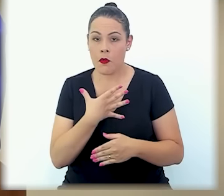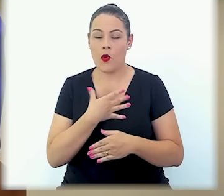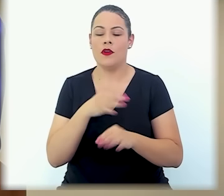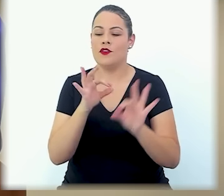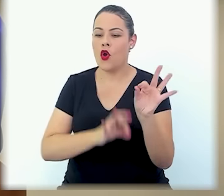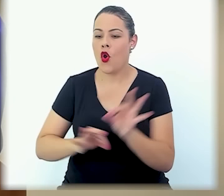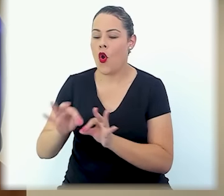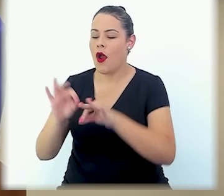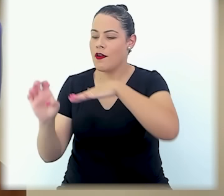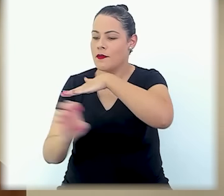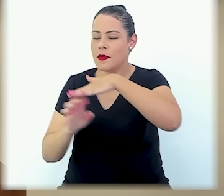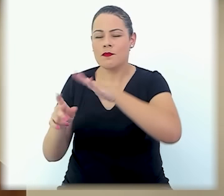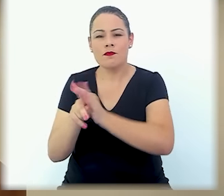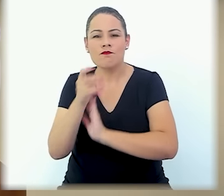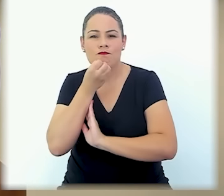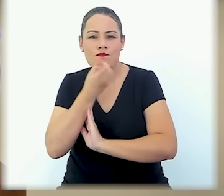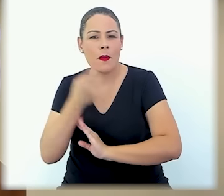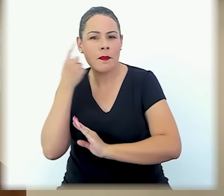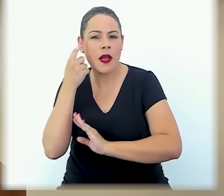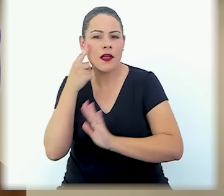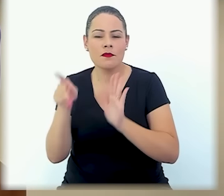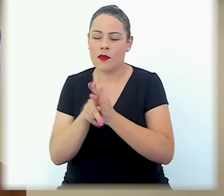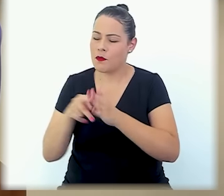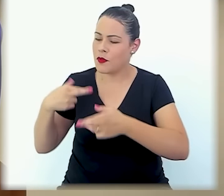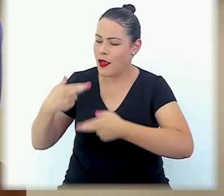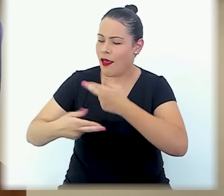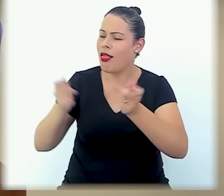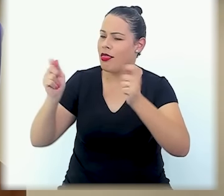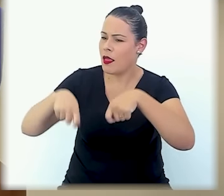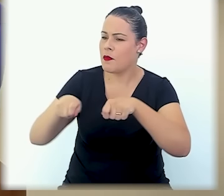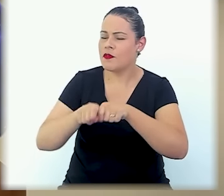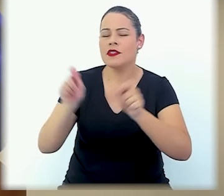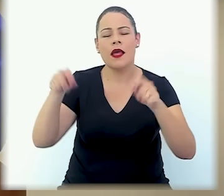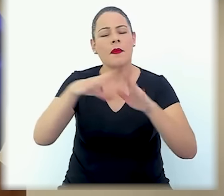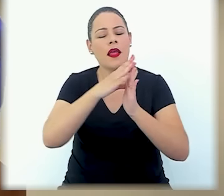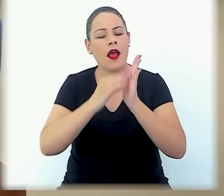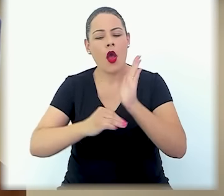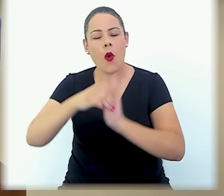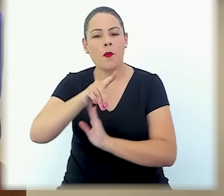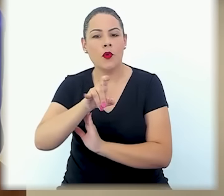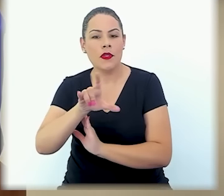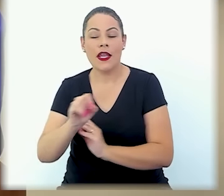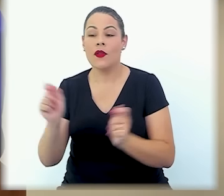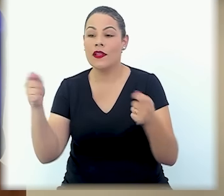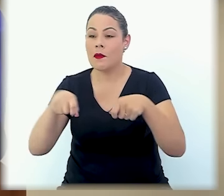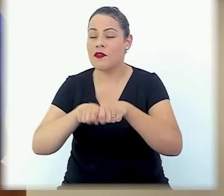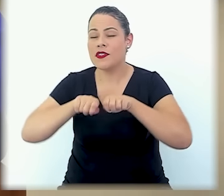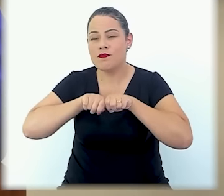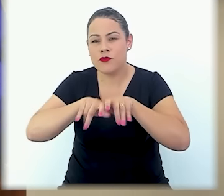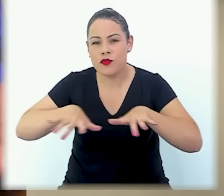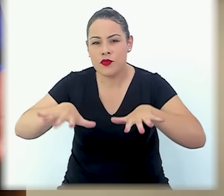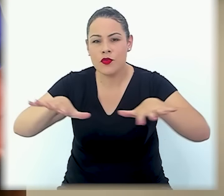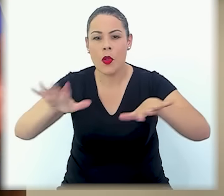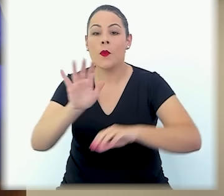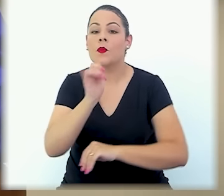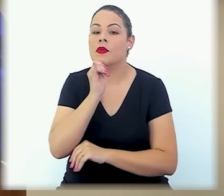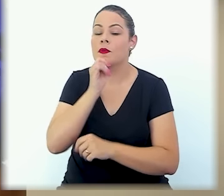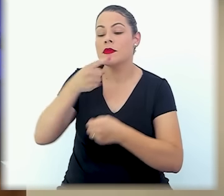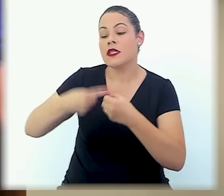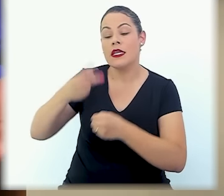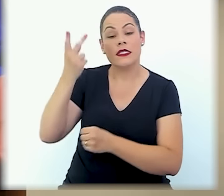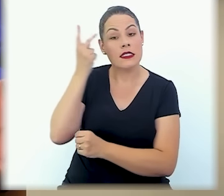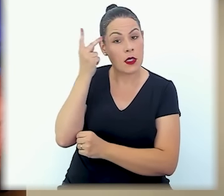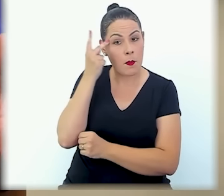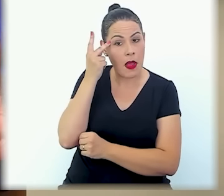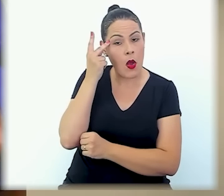organizações de catadores, organizações muito bem exemplares nesse país, que podem ser modelo para ser replicado, né? Temos cidades como São